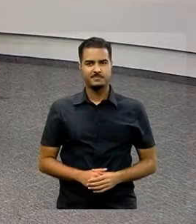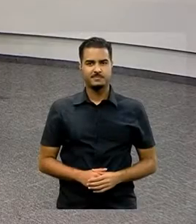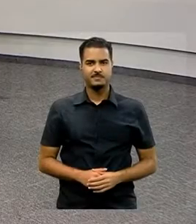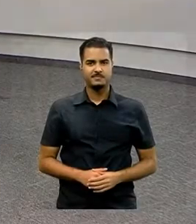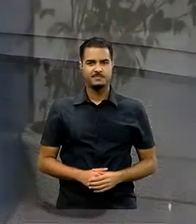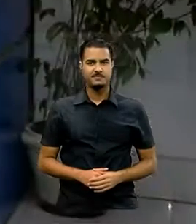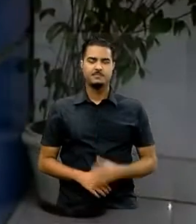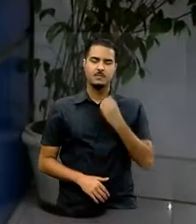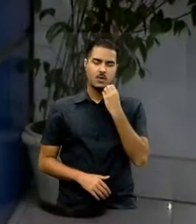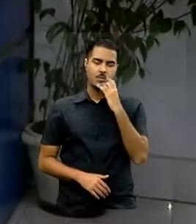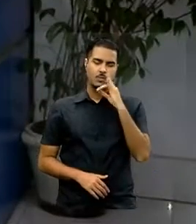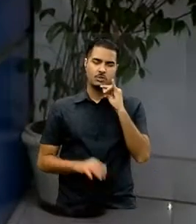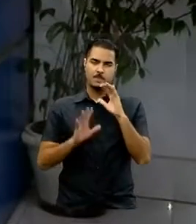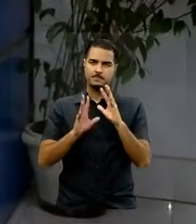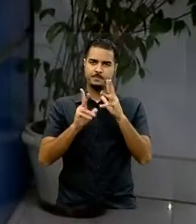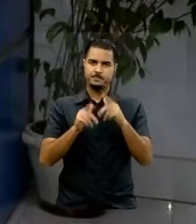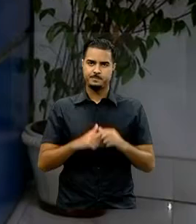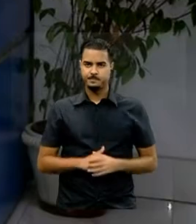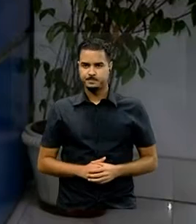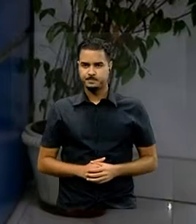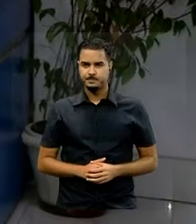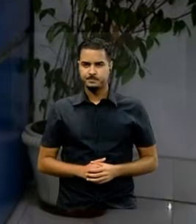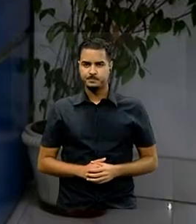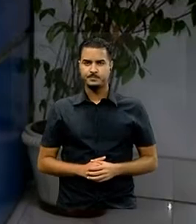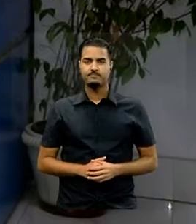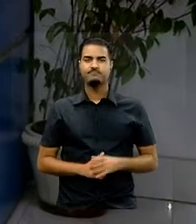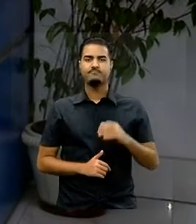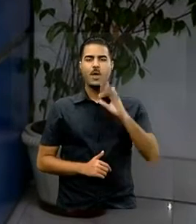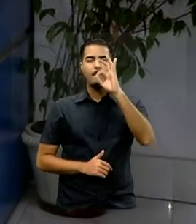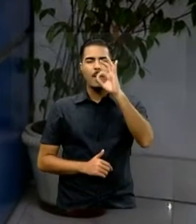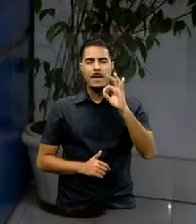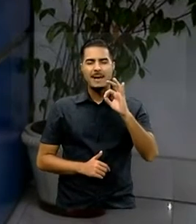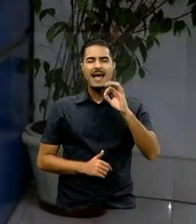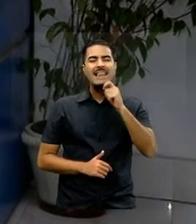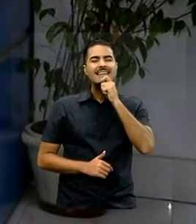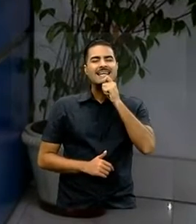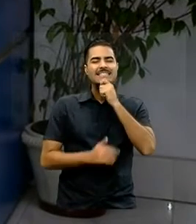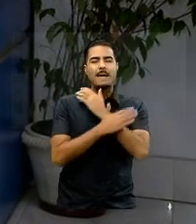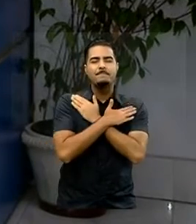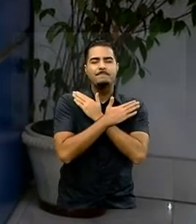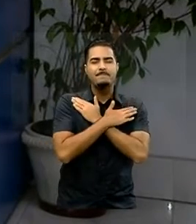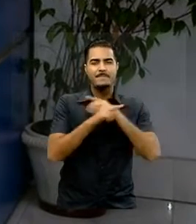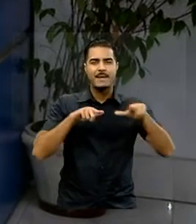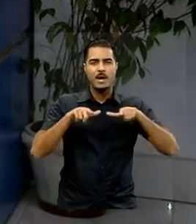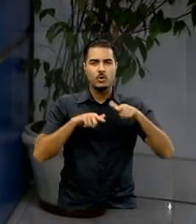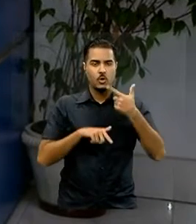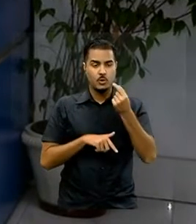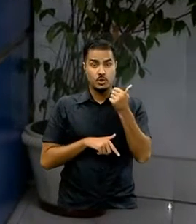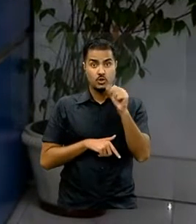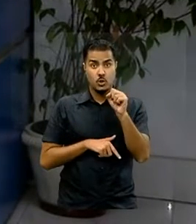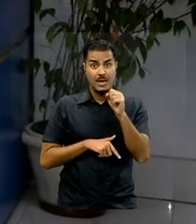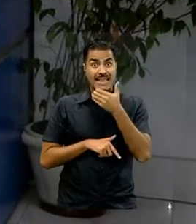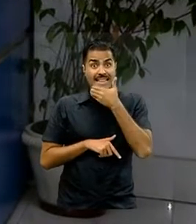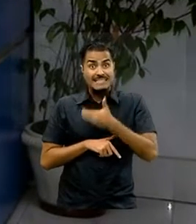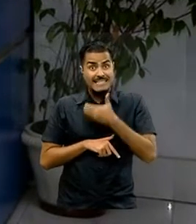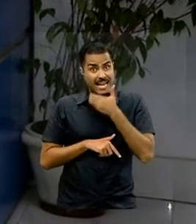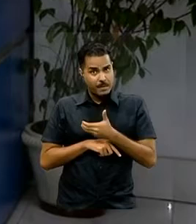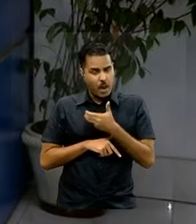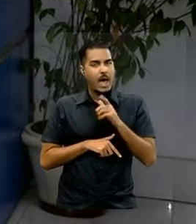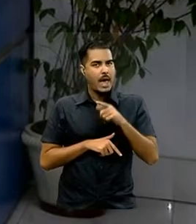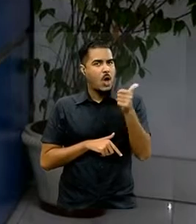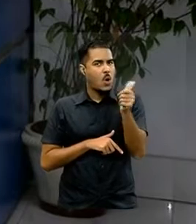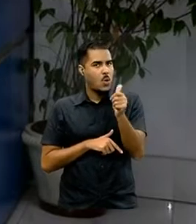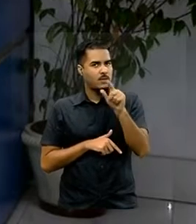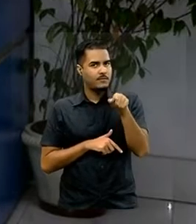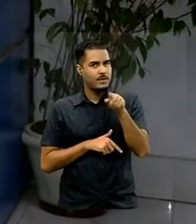Bom dia, Marcelo. Bom dia a todos. A taxa de desemprego no trimestre encerrado em dezembro de 2018 foi de